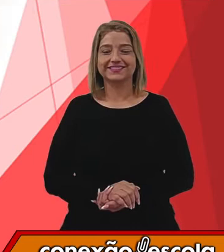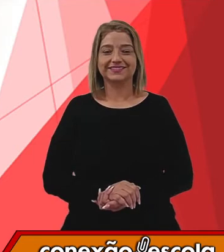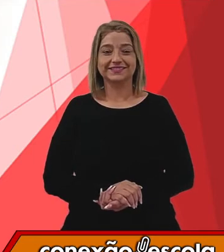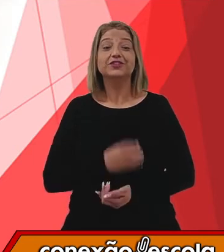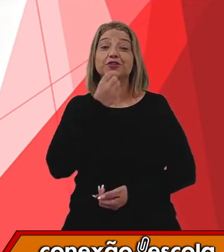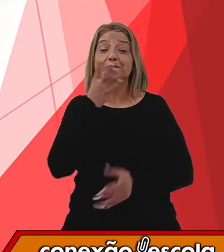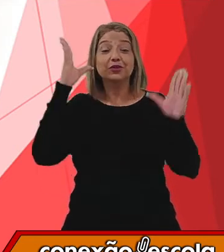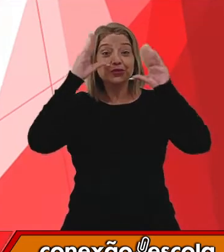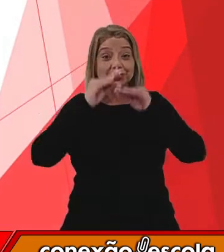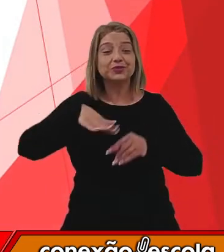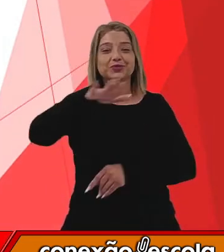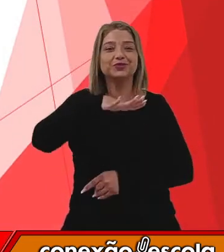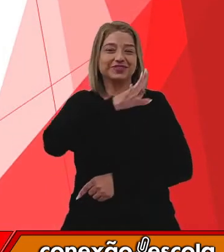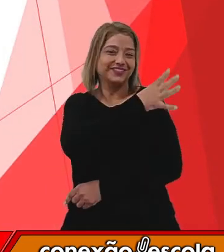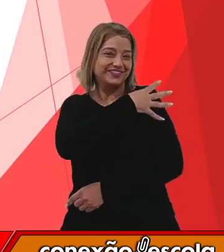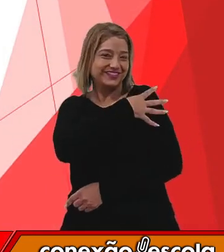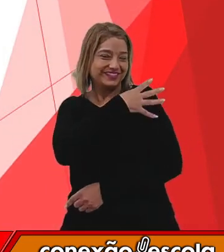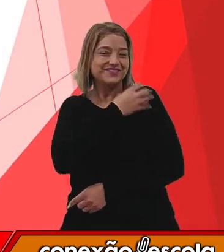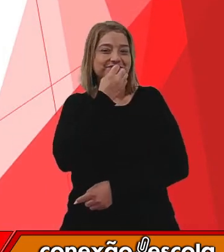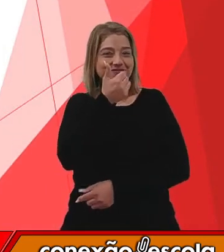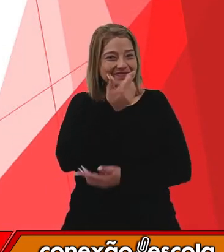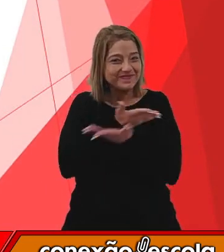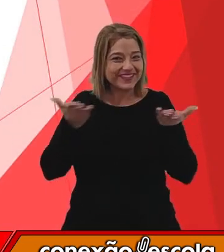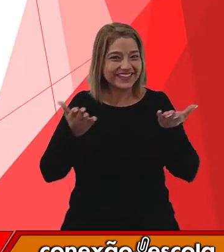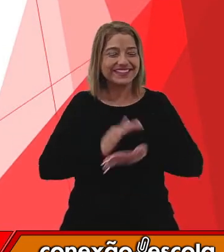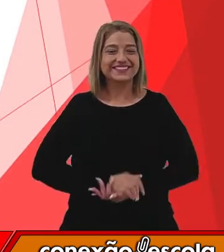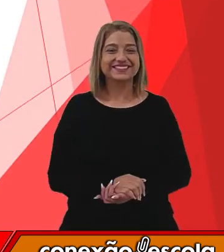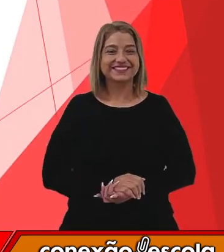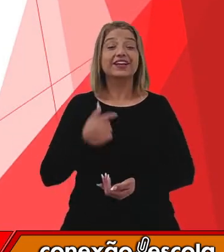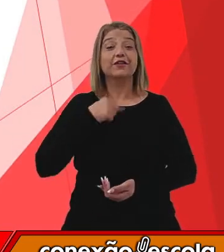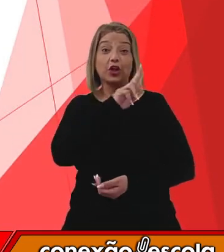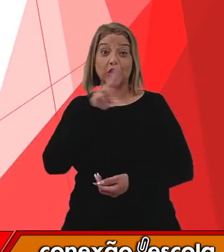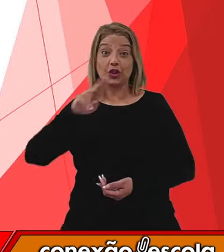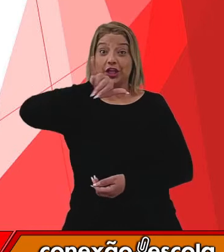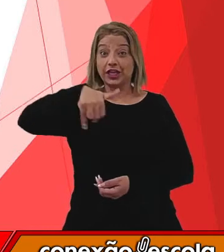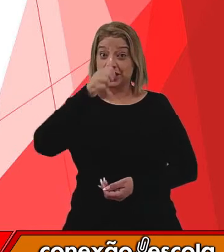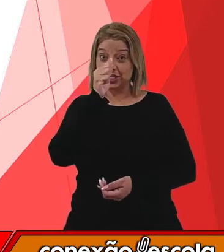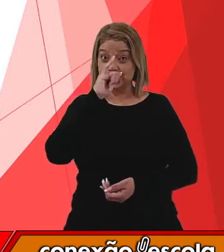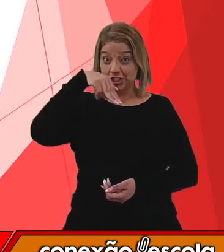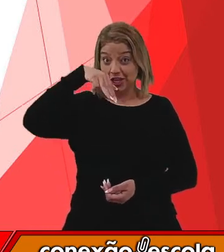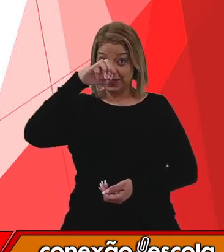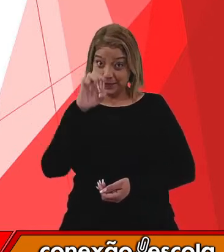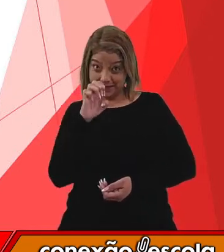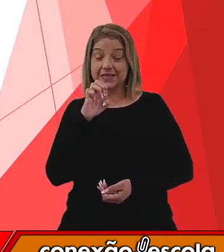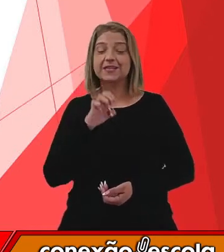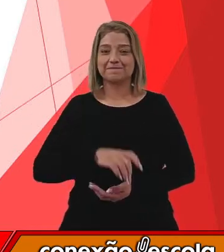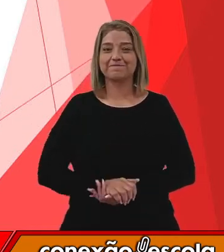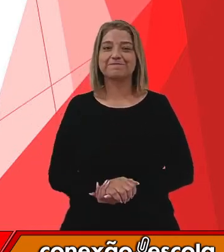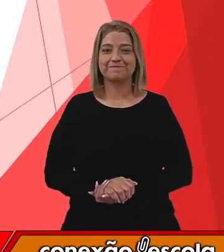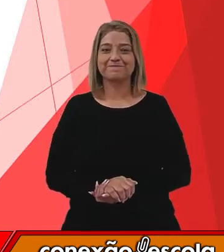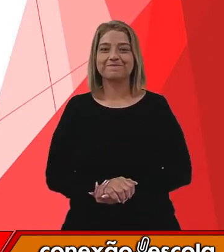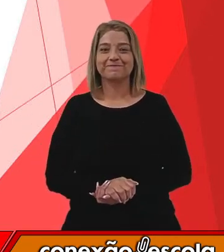Boa noite, turma do 4º ano, tudo bem? Meu nome é Jaime Subieta